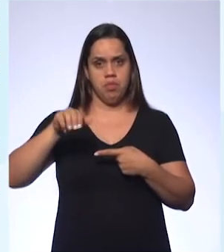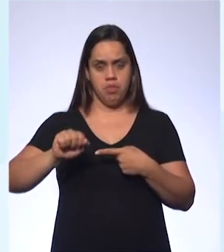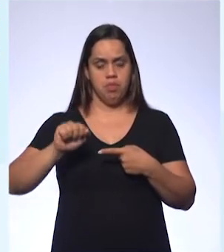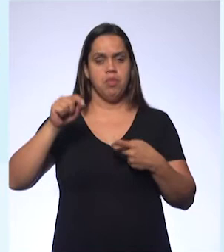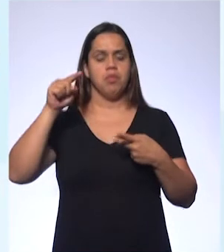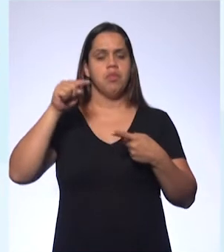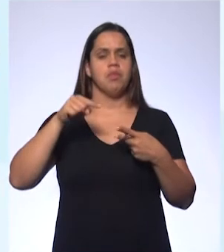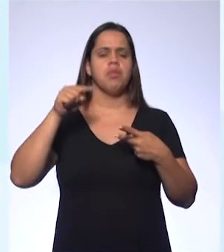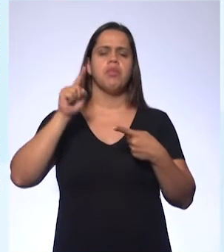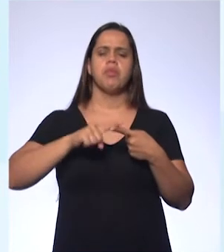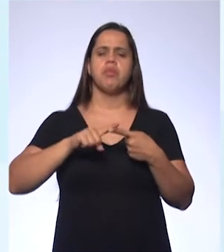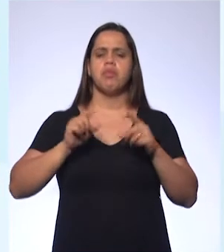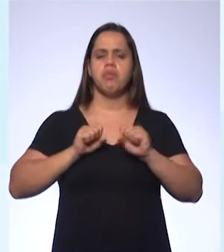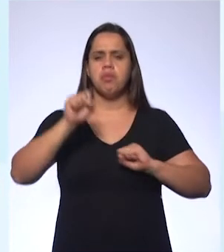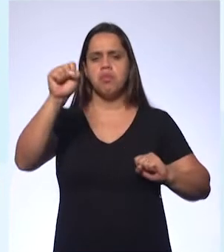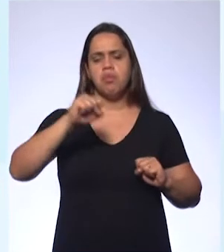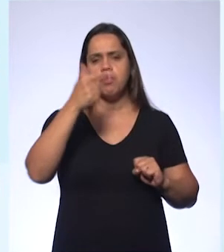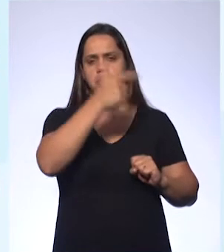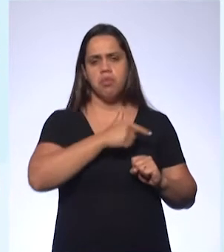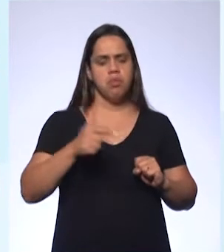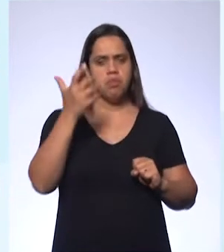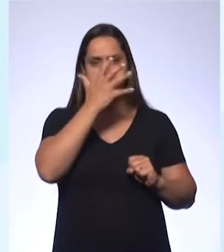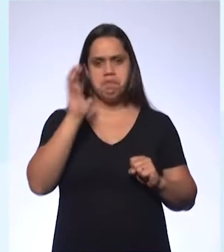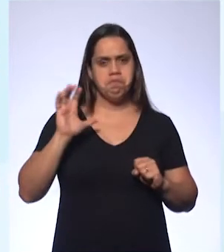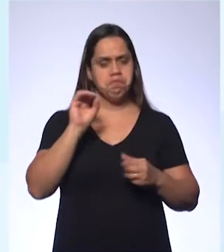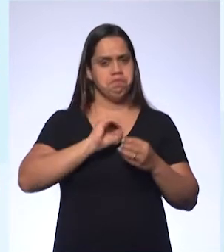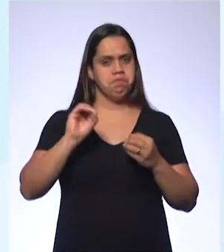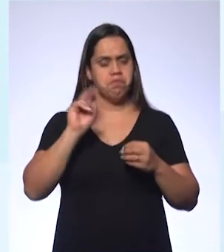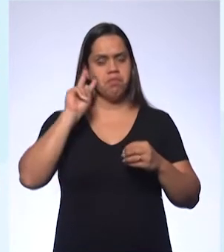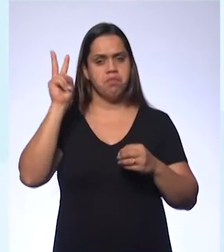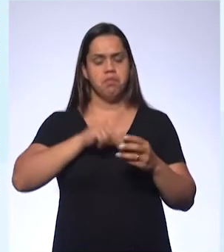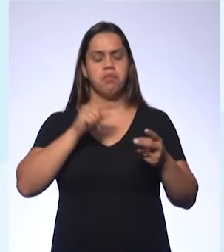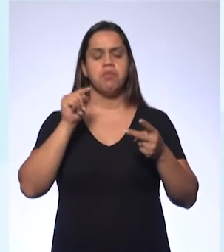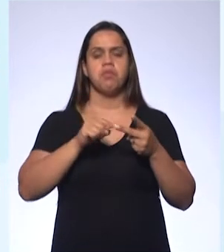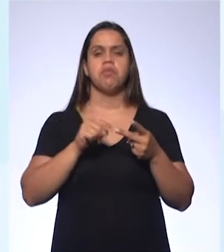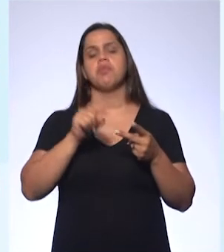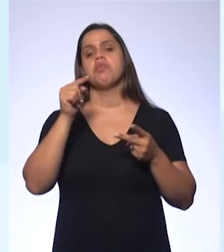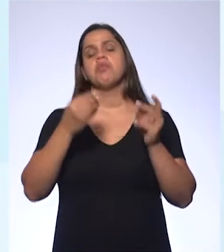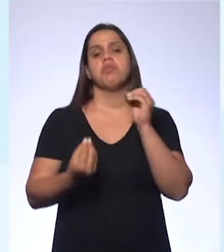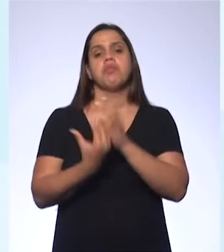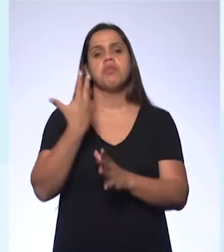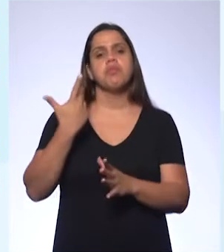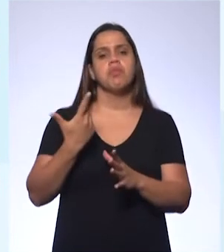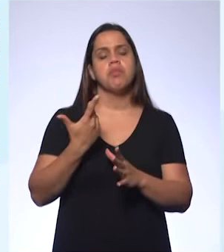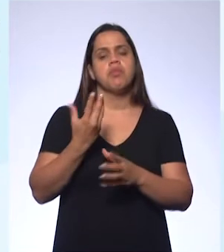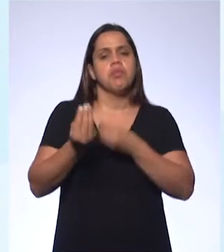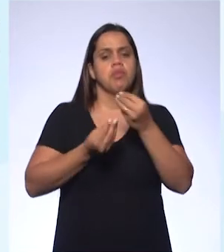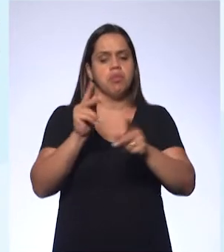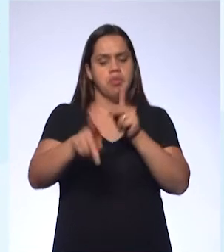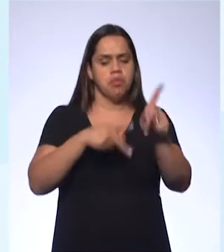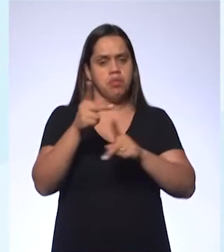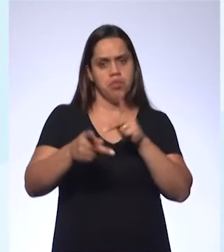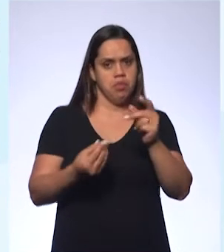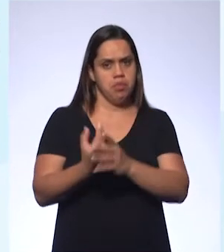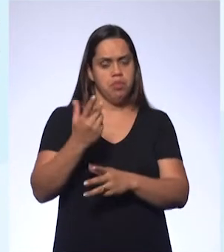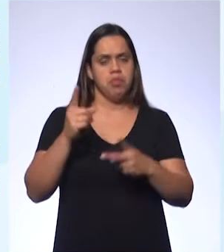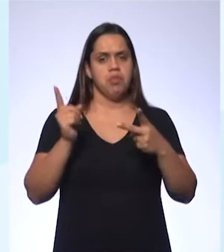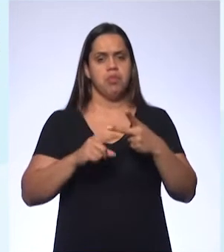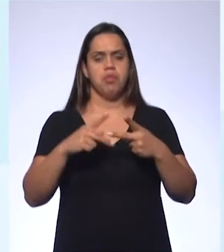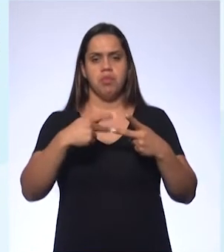que conta de uma maneira totalmente, né, diferenciada aí, o surgimento do povo brasileiro, e